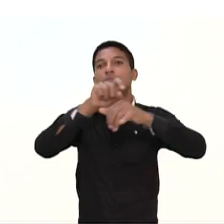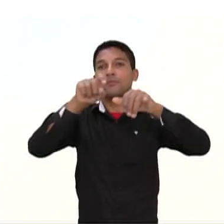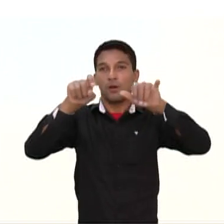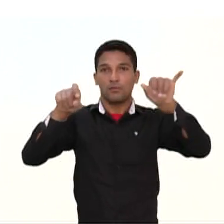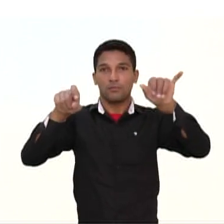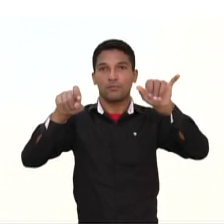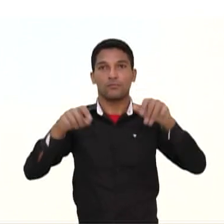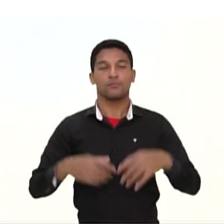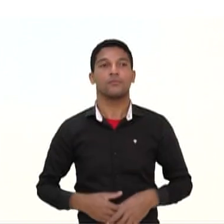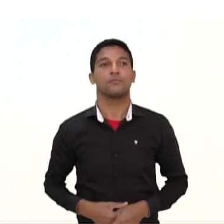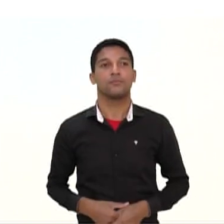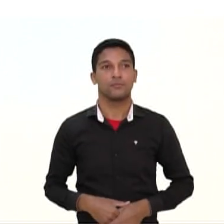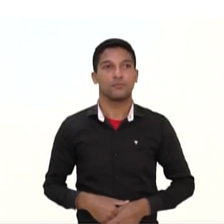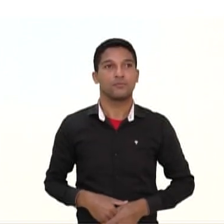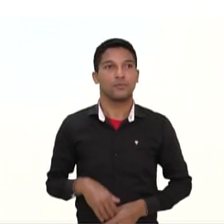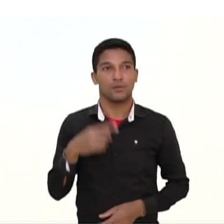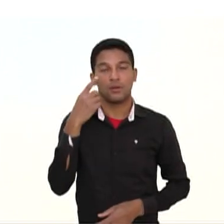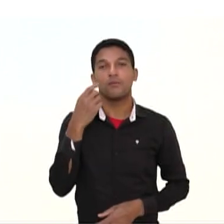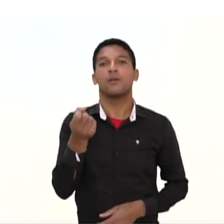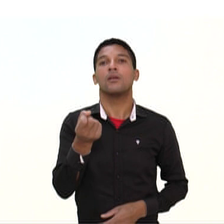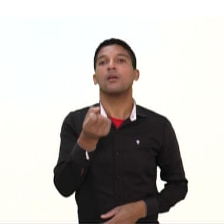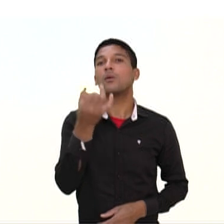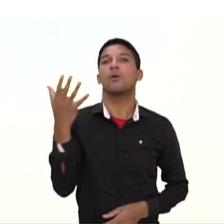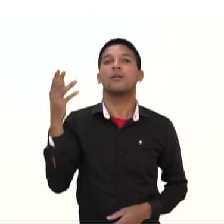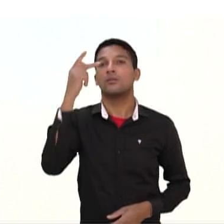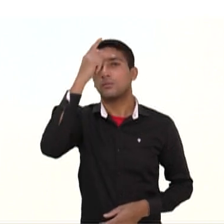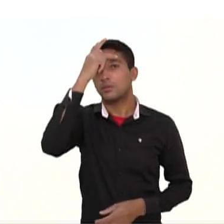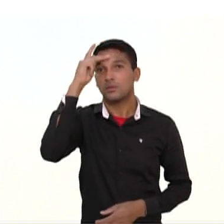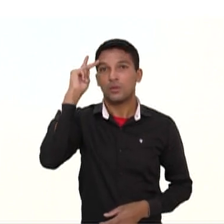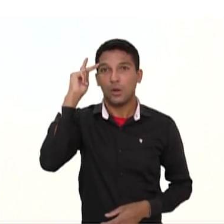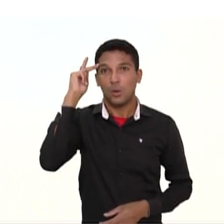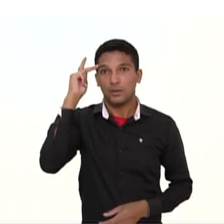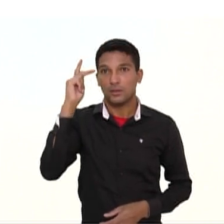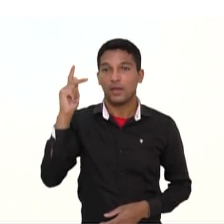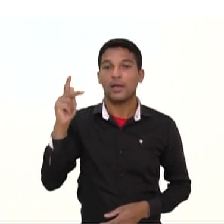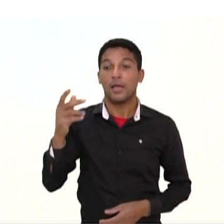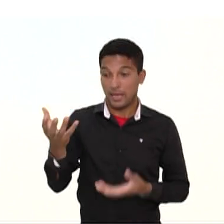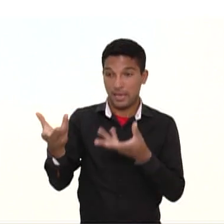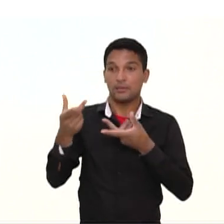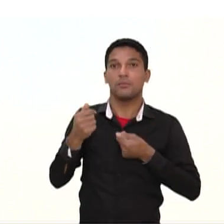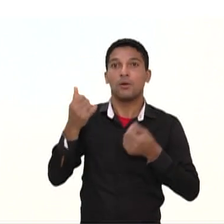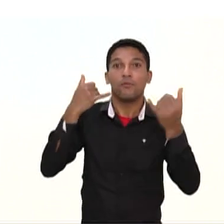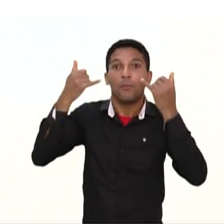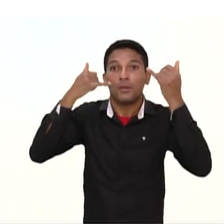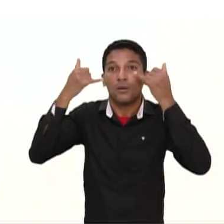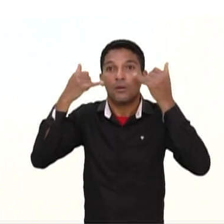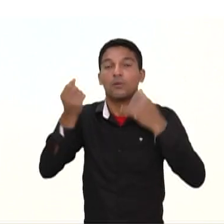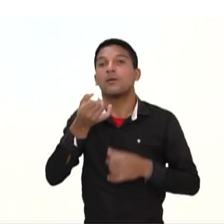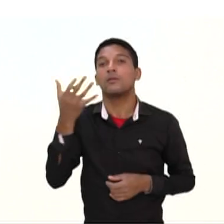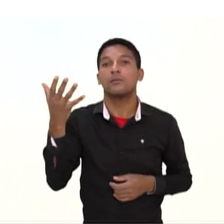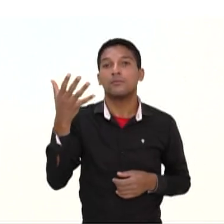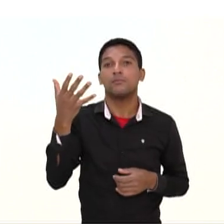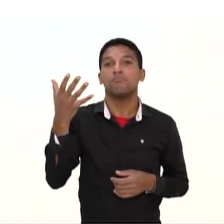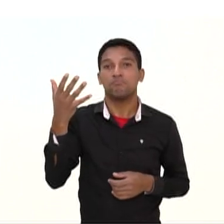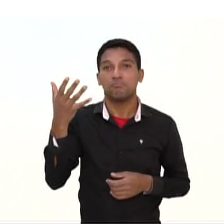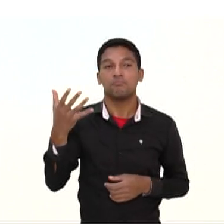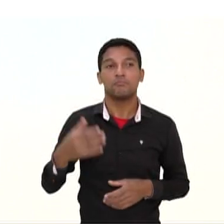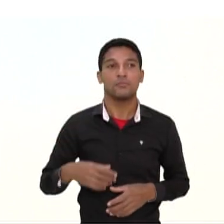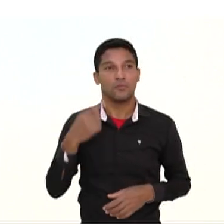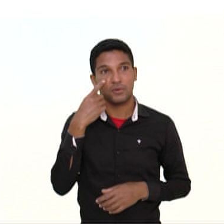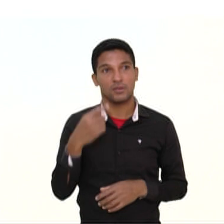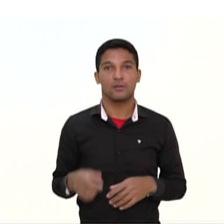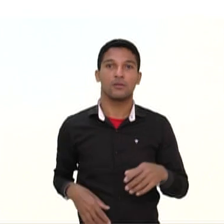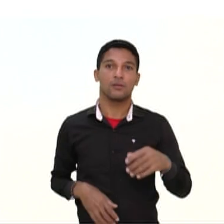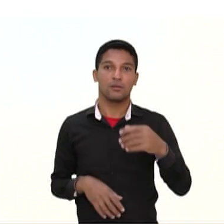é a quantidade de pessoas, aproximadamente, lá que vai estar ciente da informação. Vou substituir o t por 8 minutos. Então, tá lá,